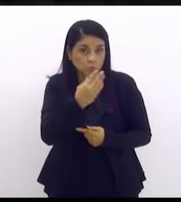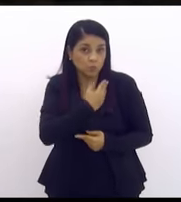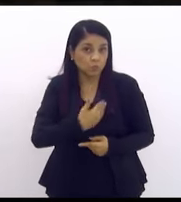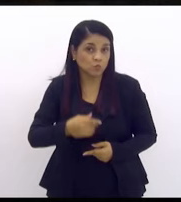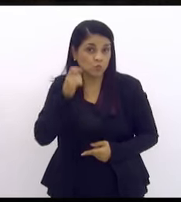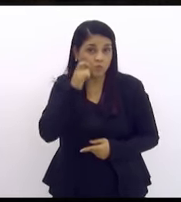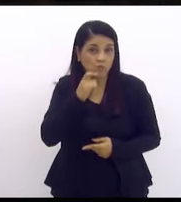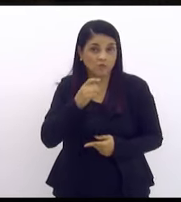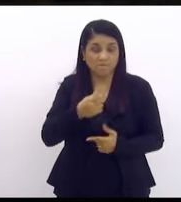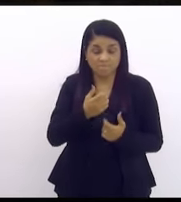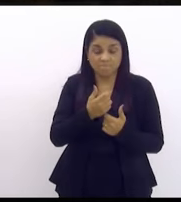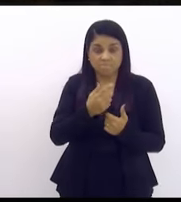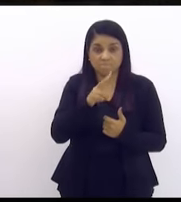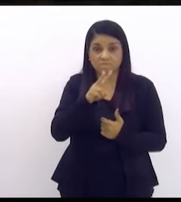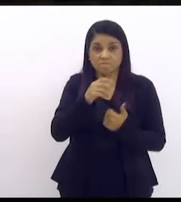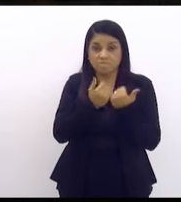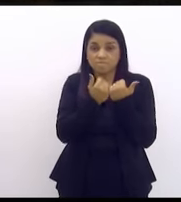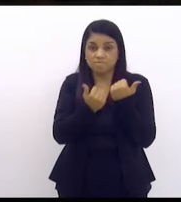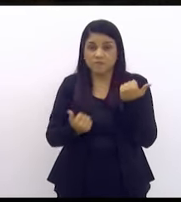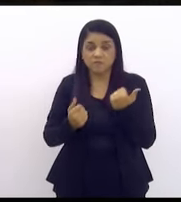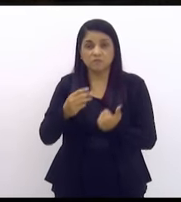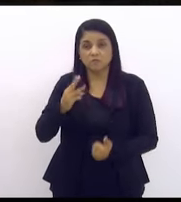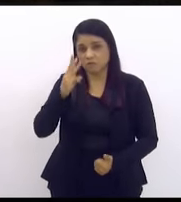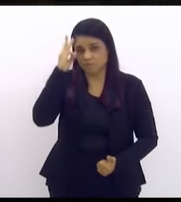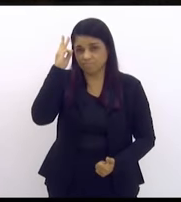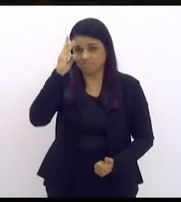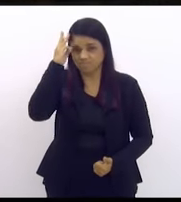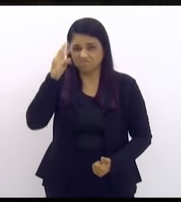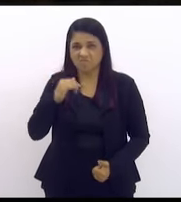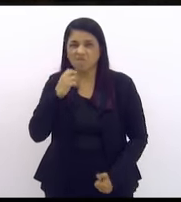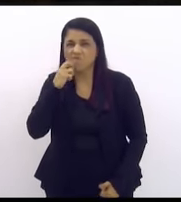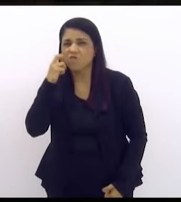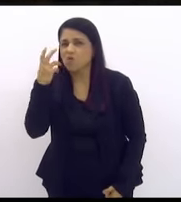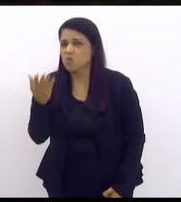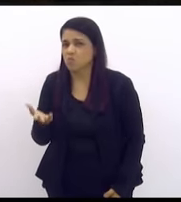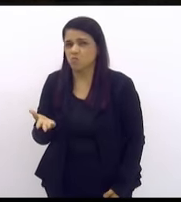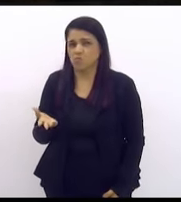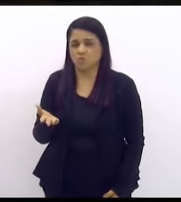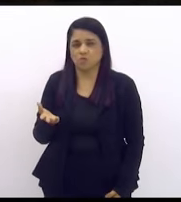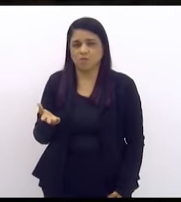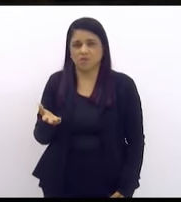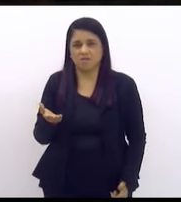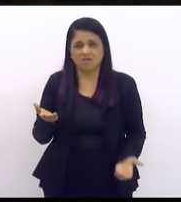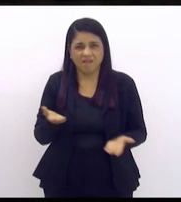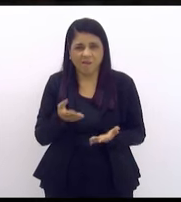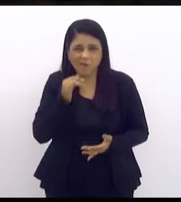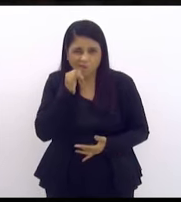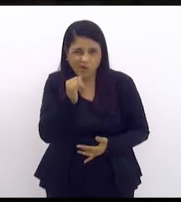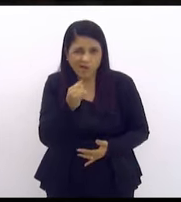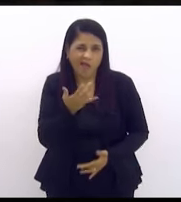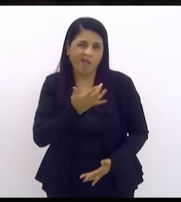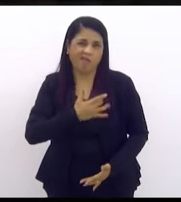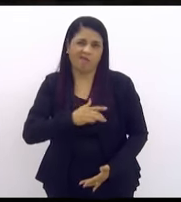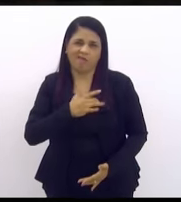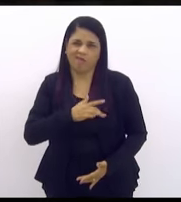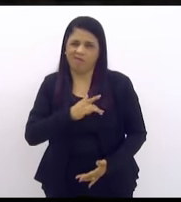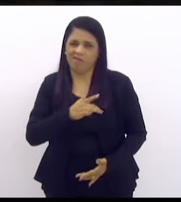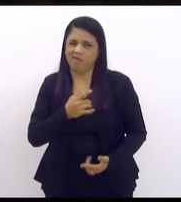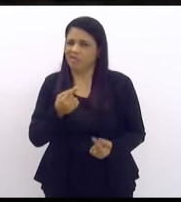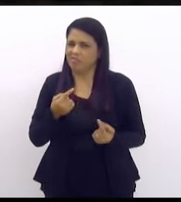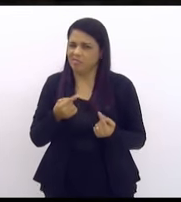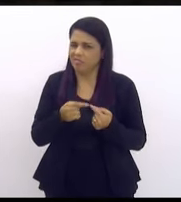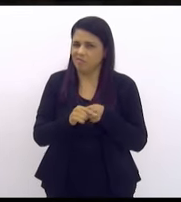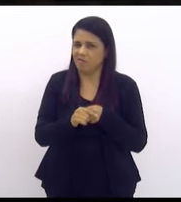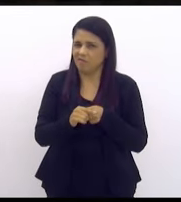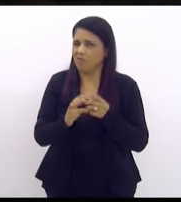de Wilson Witzel, uma das maiores vergonhas da nossa história fluminense. Então, chegar agora e falar que é coitado, que não tem a ver com as suas